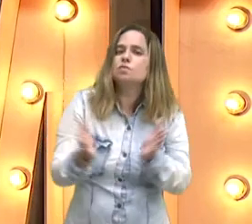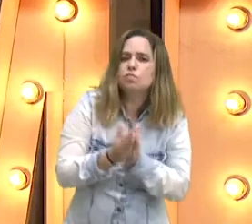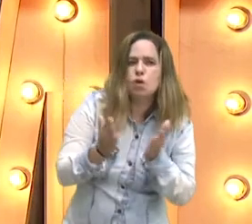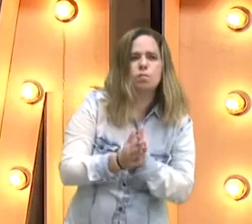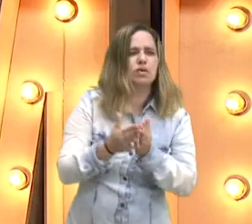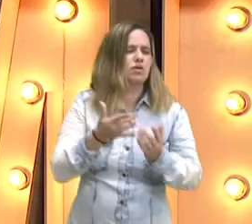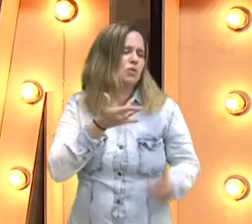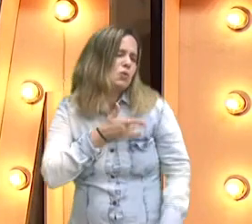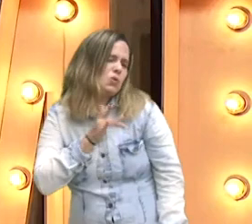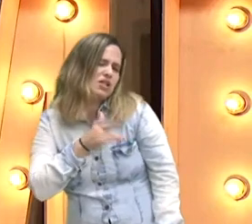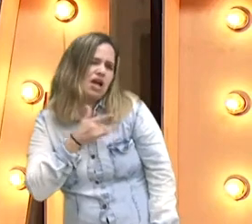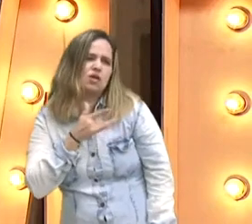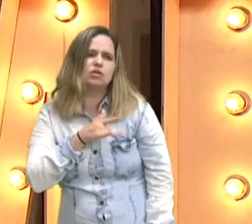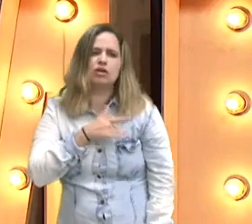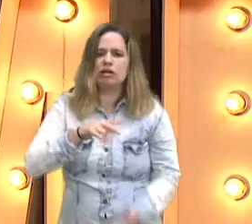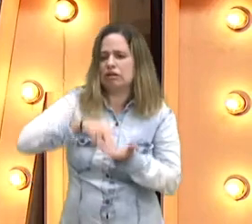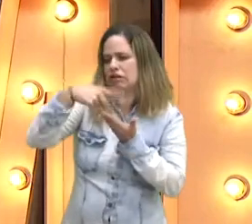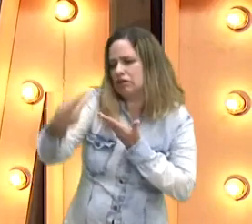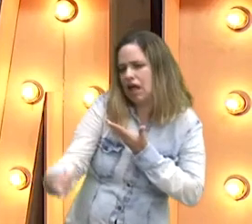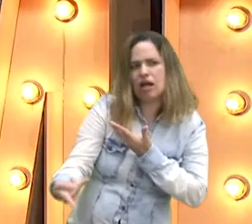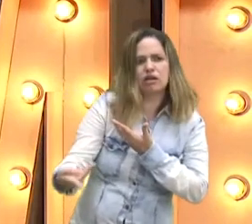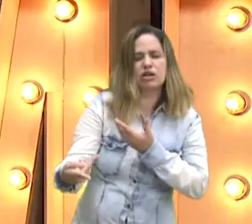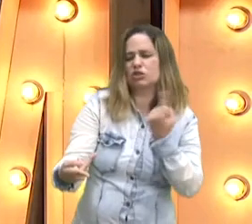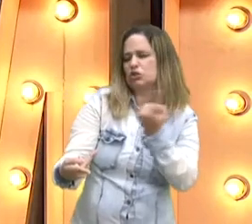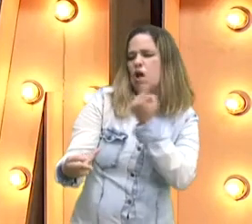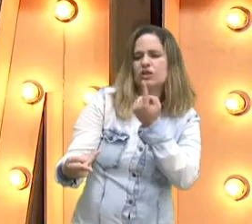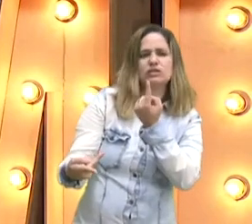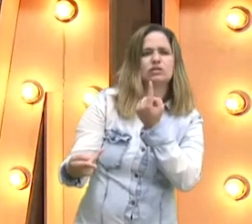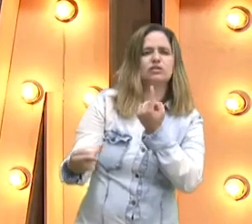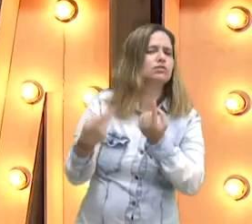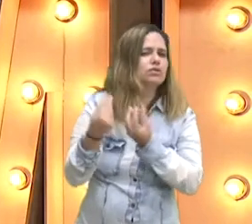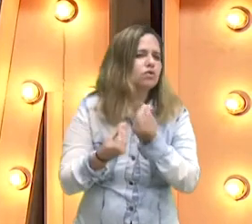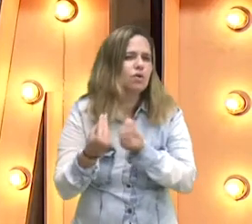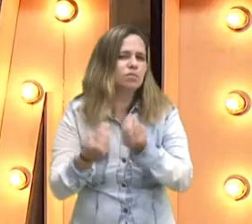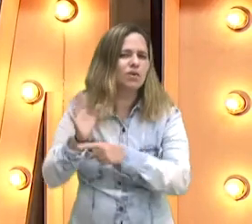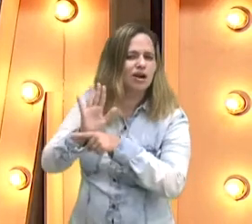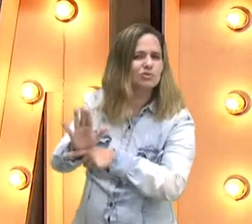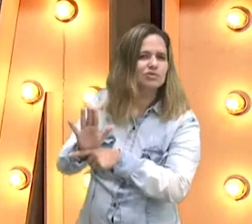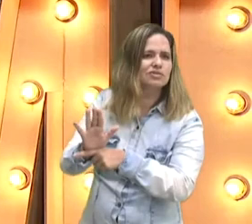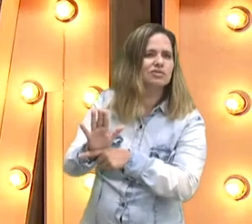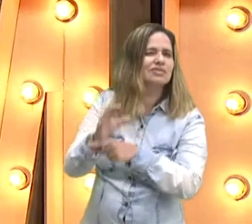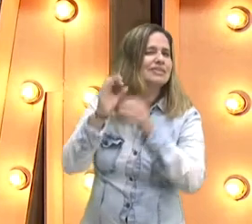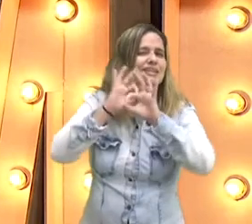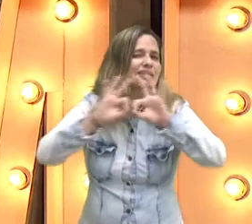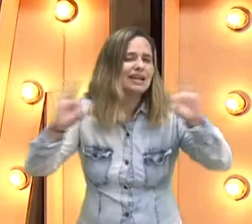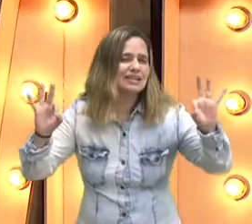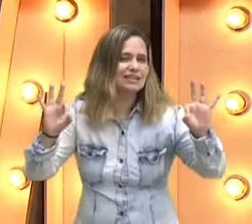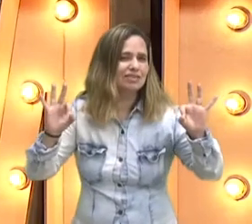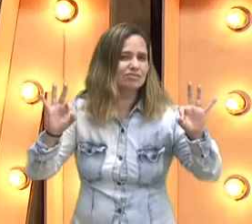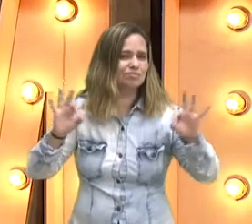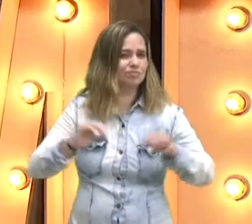a levantar-se. E se dois dormirem juntos, vão manter-se aquecidos.